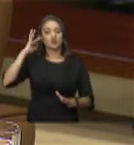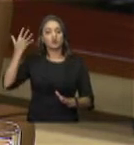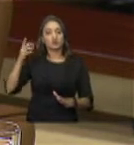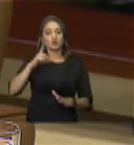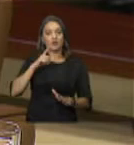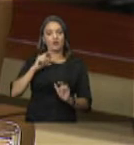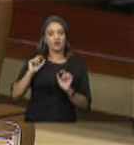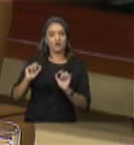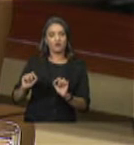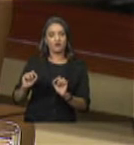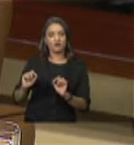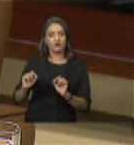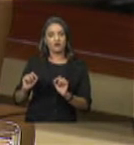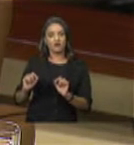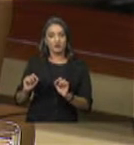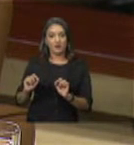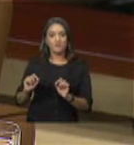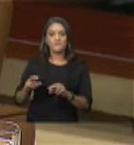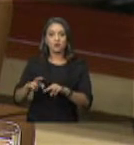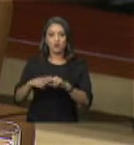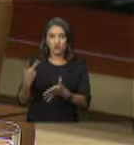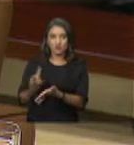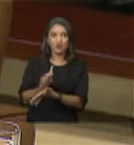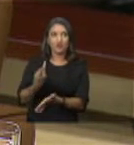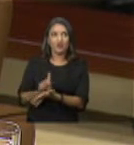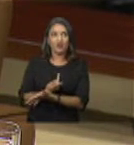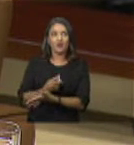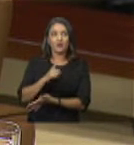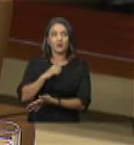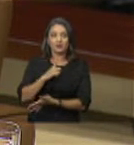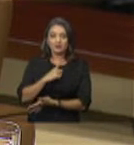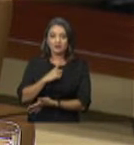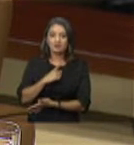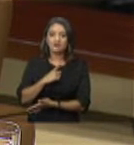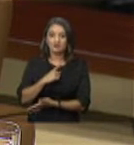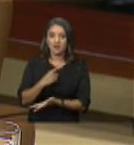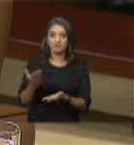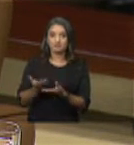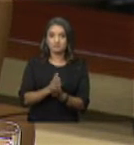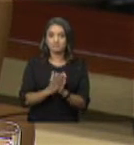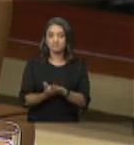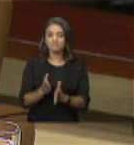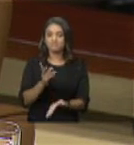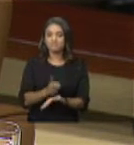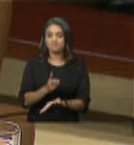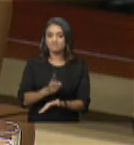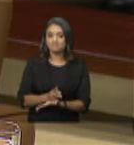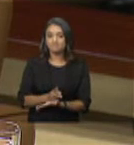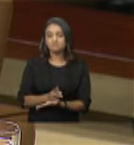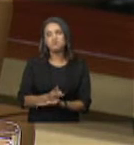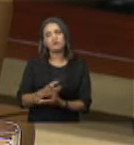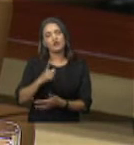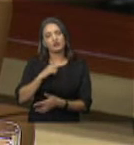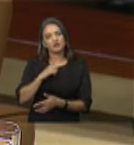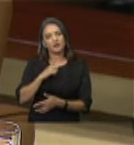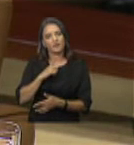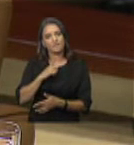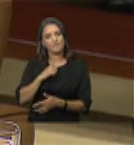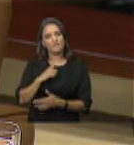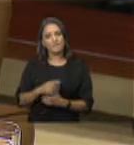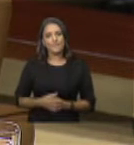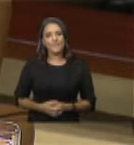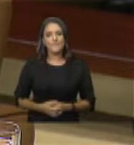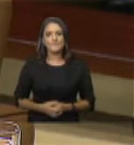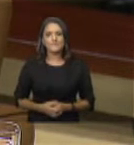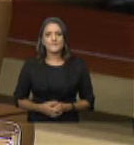atacada com base em um erro de fato verificava nos próprios altos vai na linha de